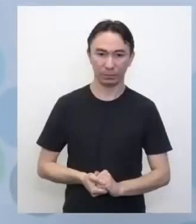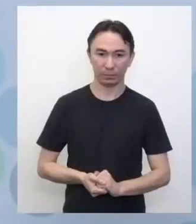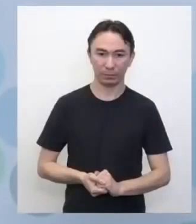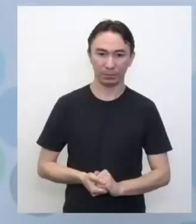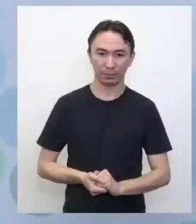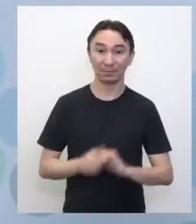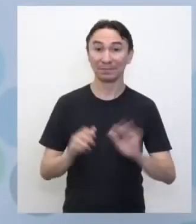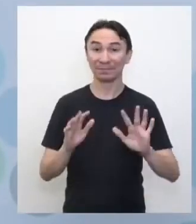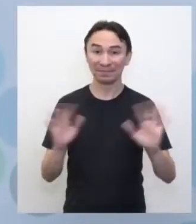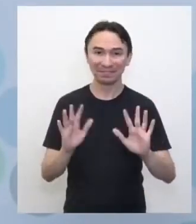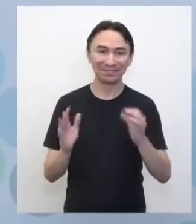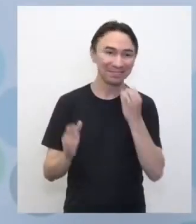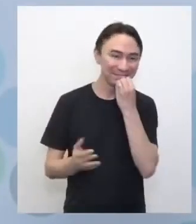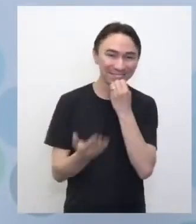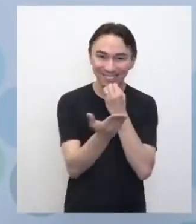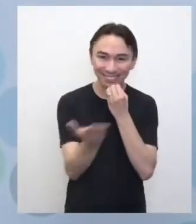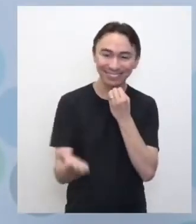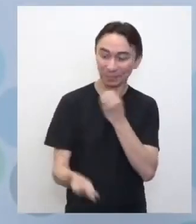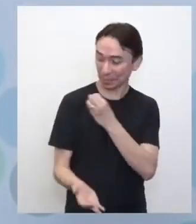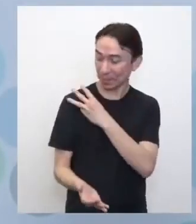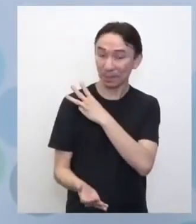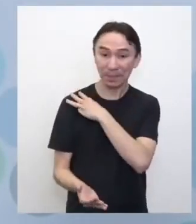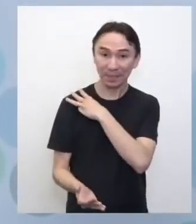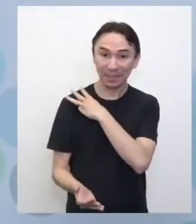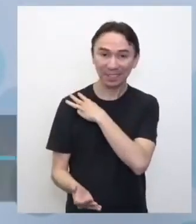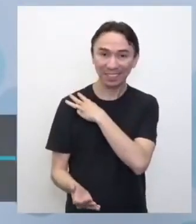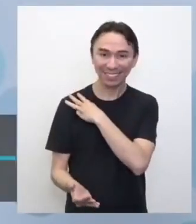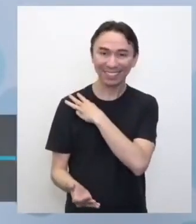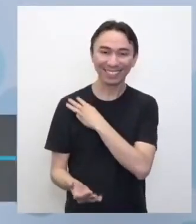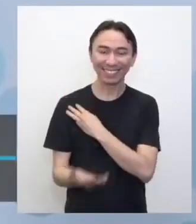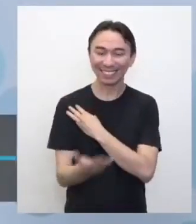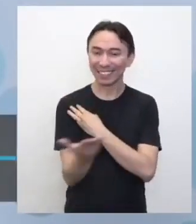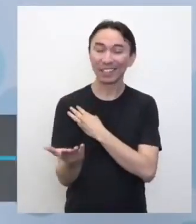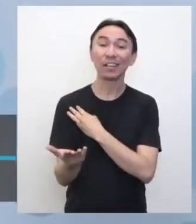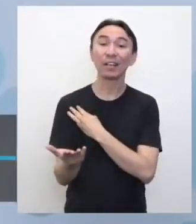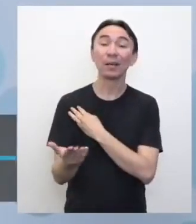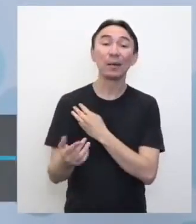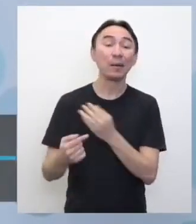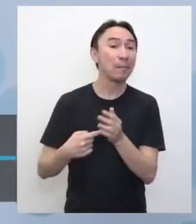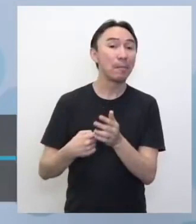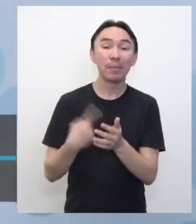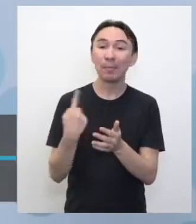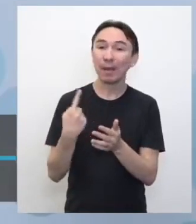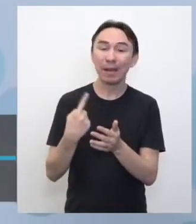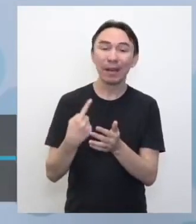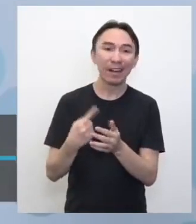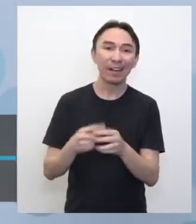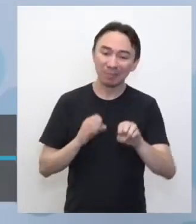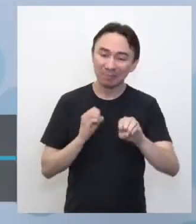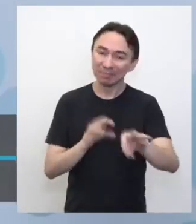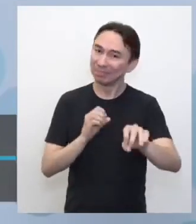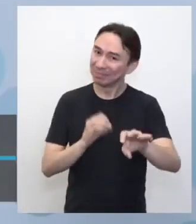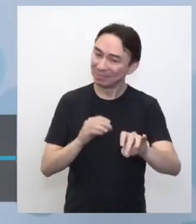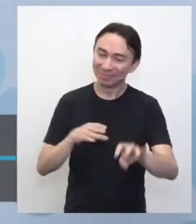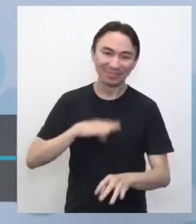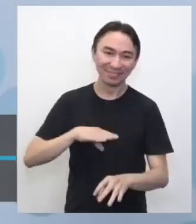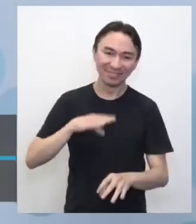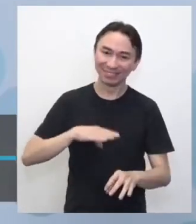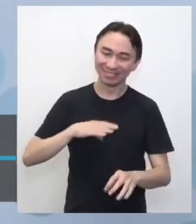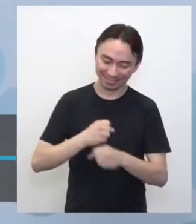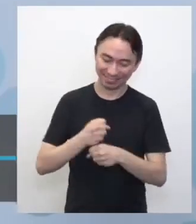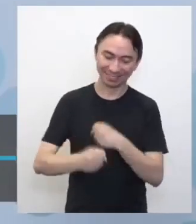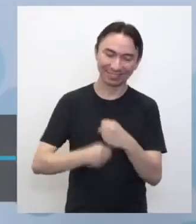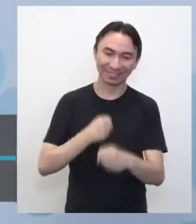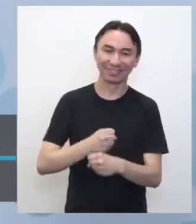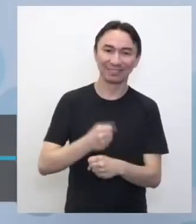Olá, alunos da terceira série do ensino médio, vamos à nossa primeira aula de língua portuguesa do ano